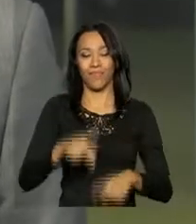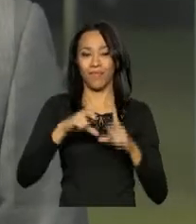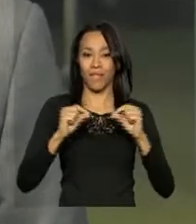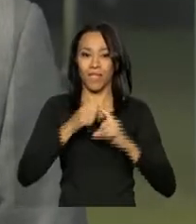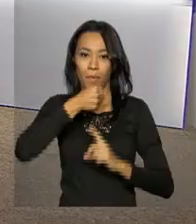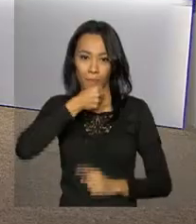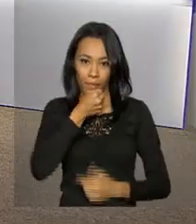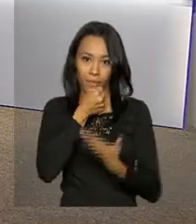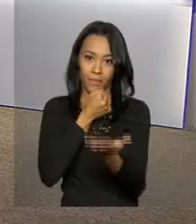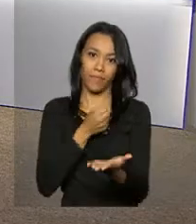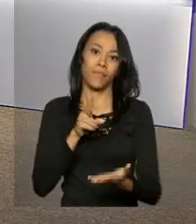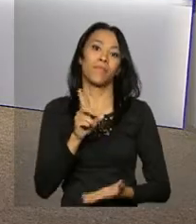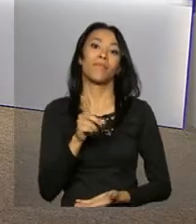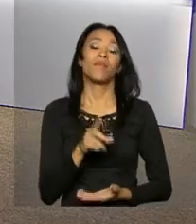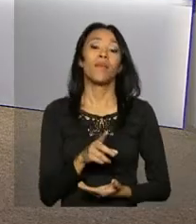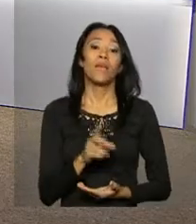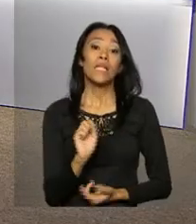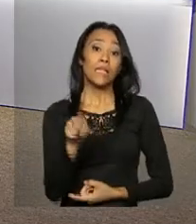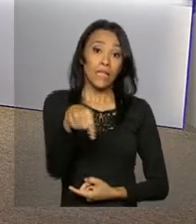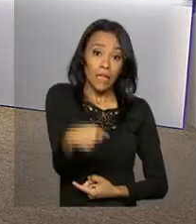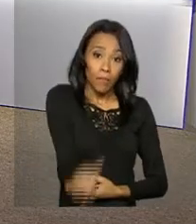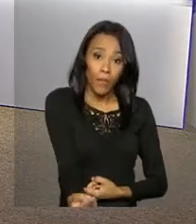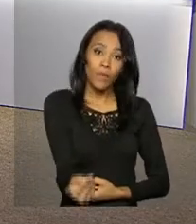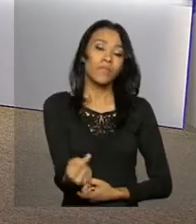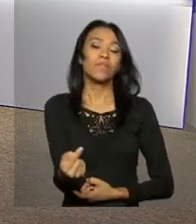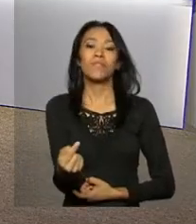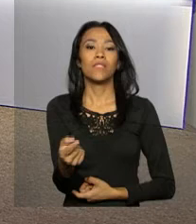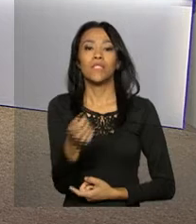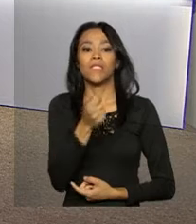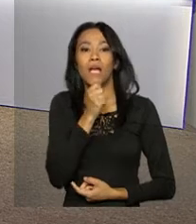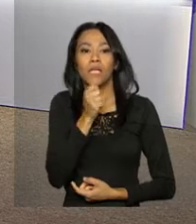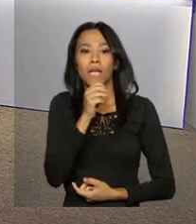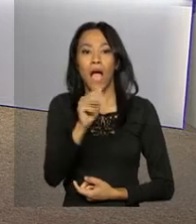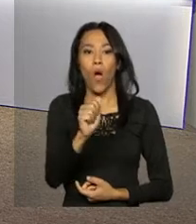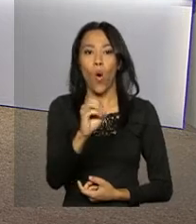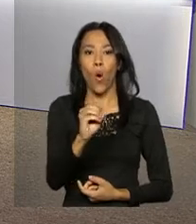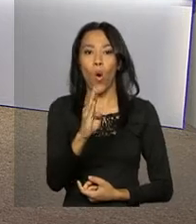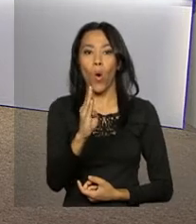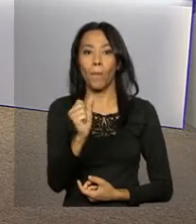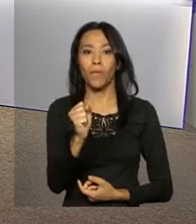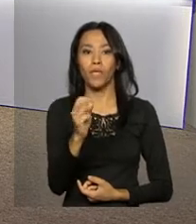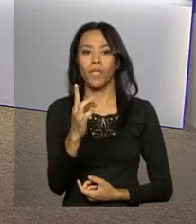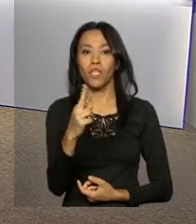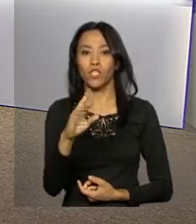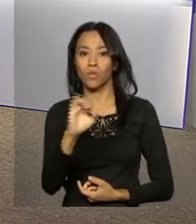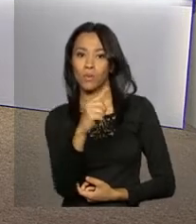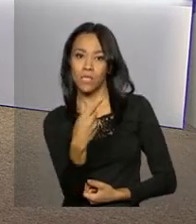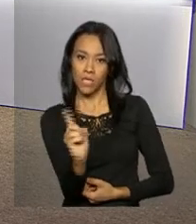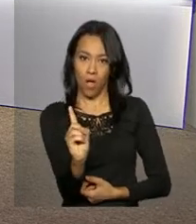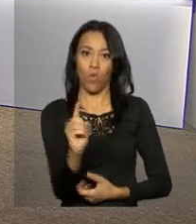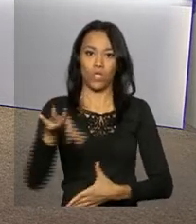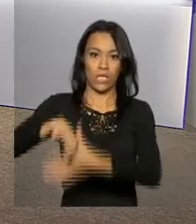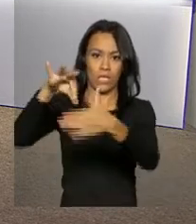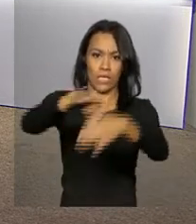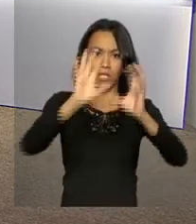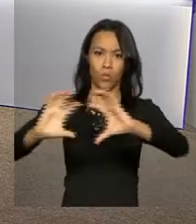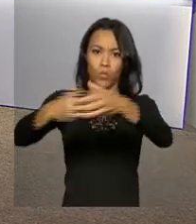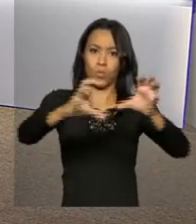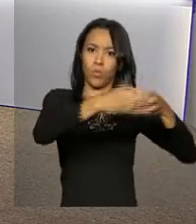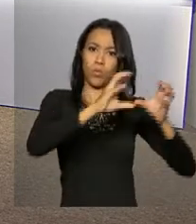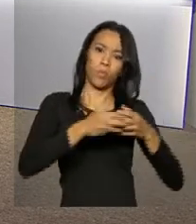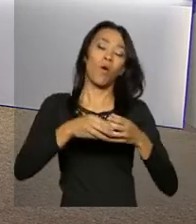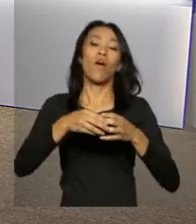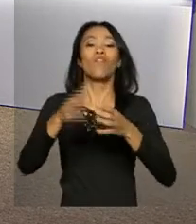carandina e após um acordo de não obstruir são entre os líderes da base aliada e da oposição foi anunciado o adiamento